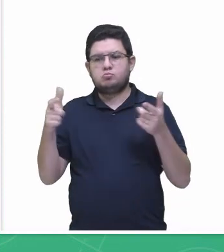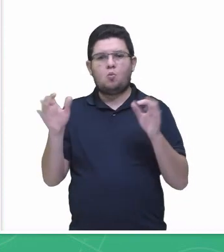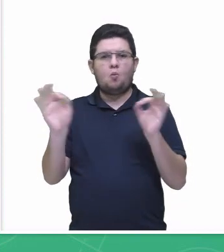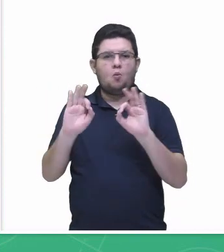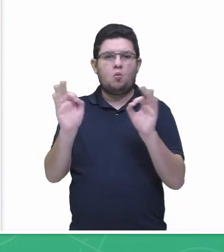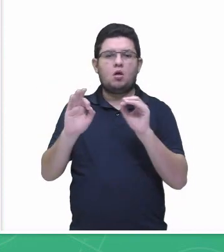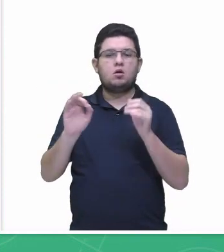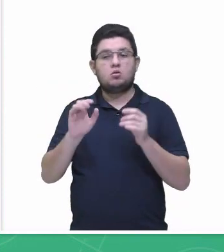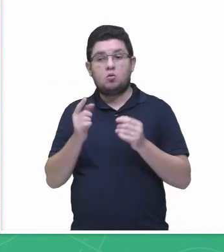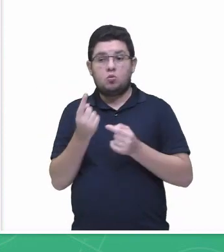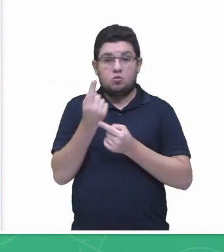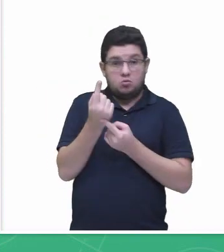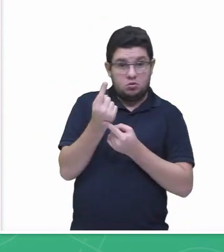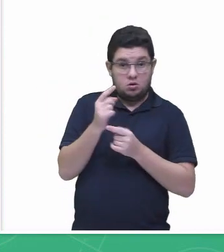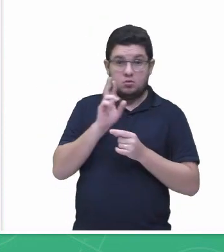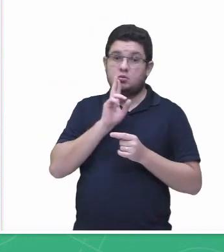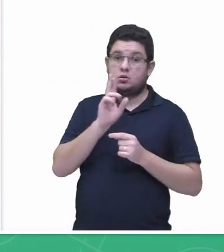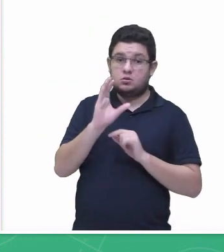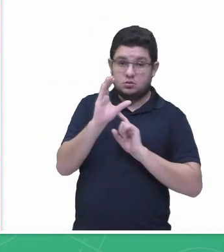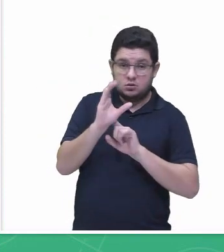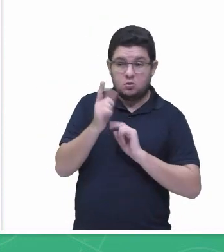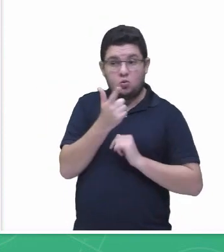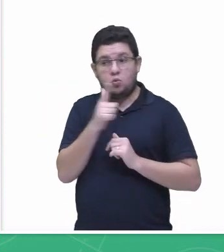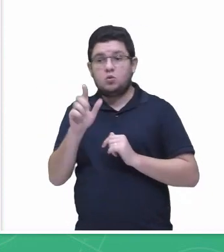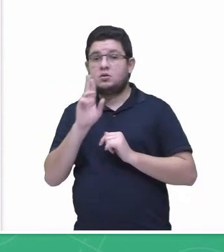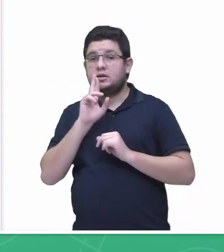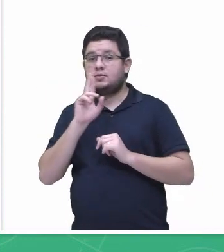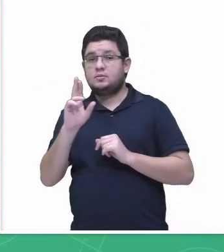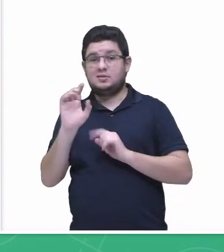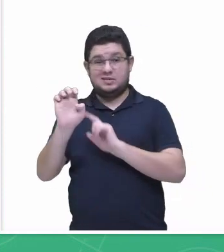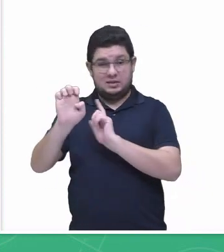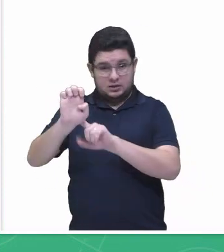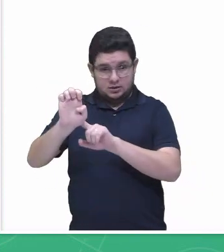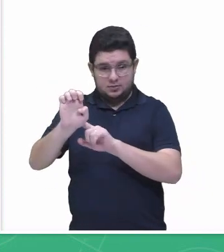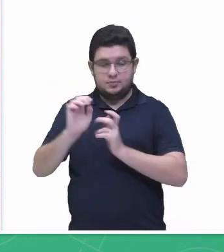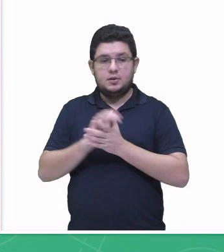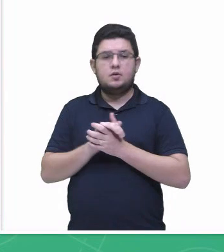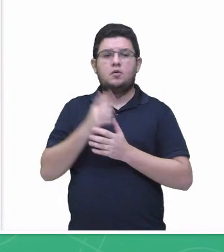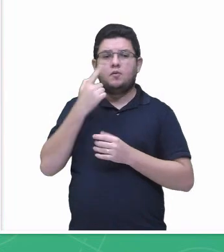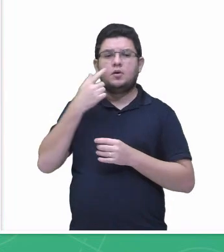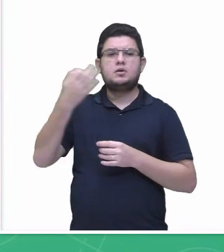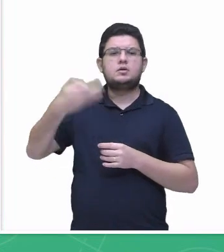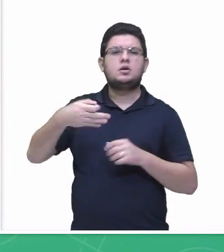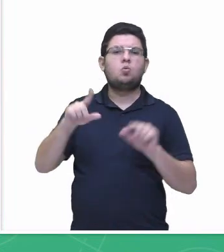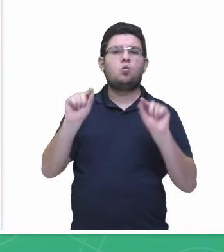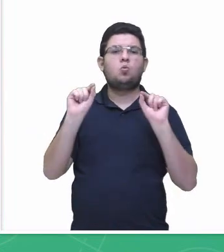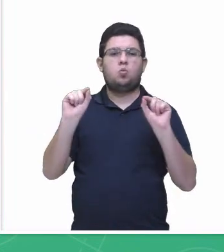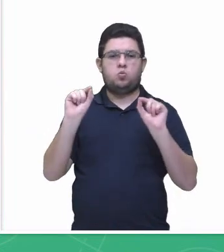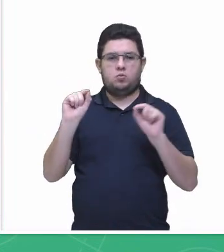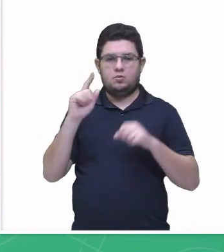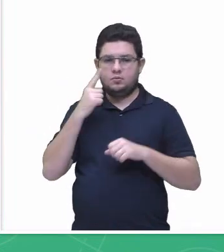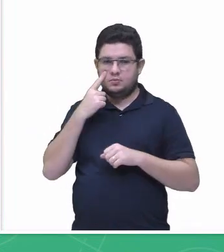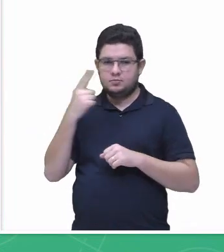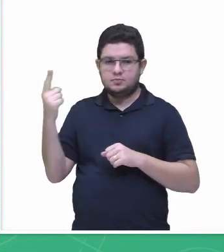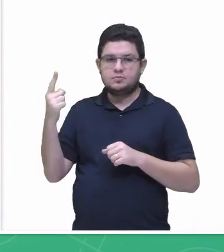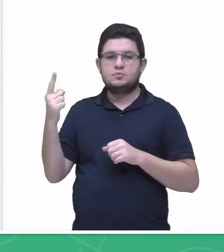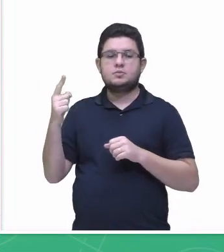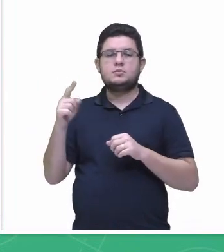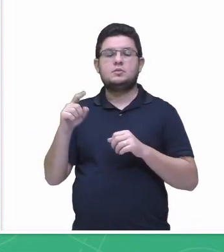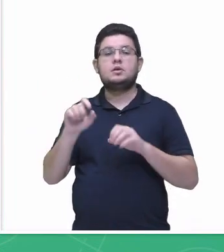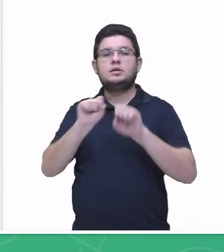aluna marcou E. Né? Então vamos observar aí qual é a nossa resposta correta. Olha só, o que vai formar o nosso sistema